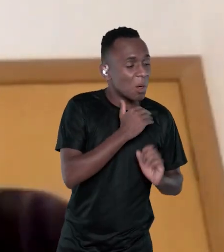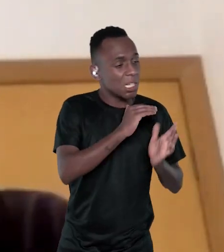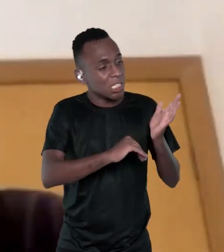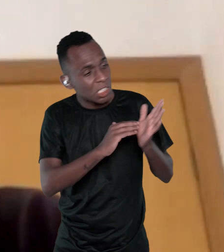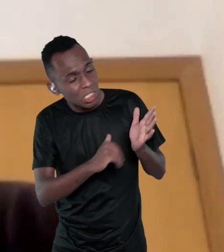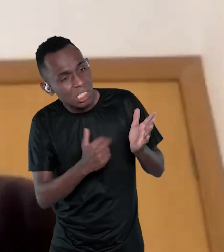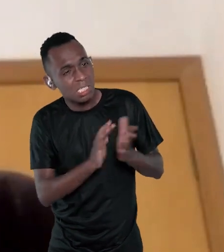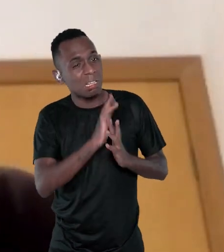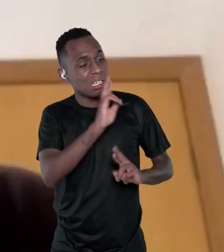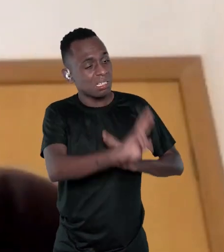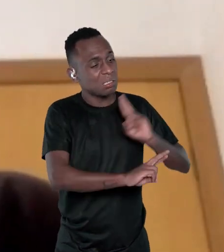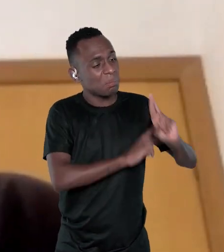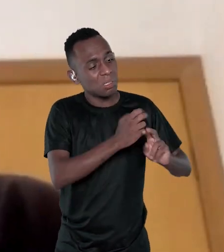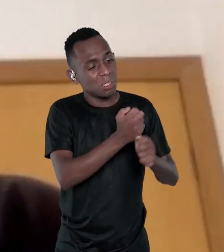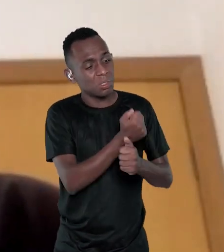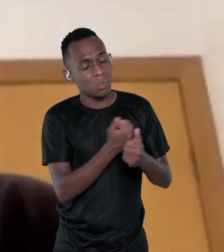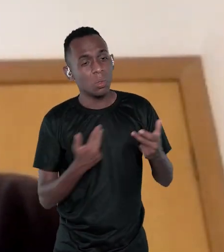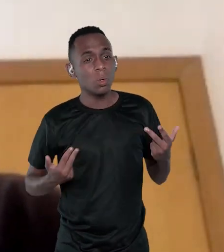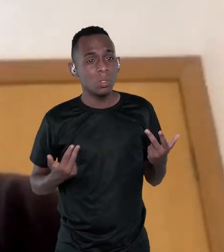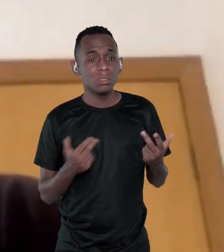e censoras,